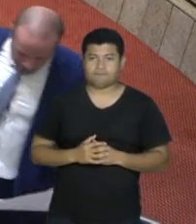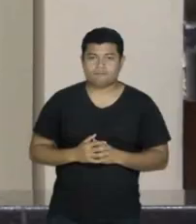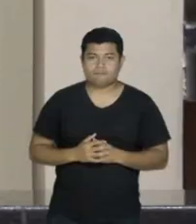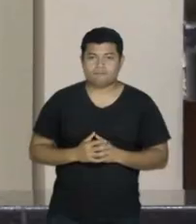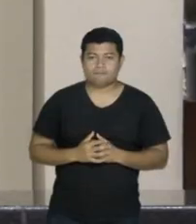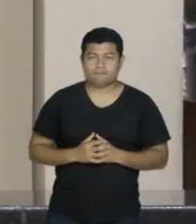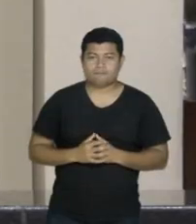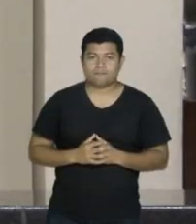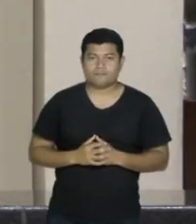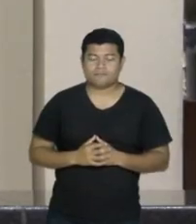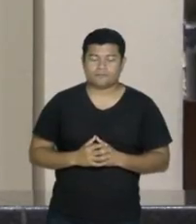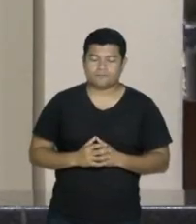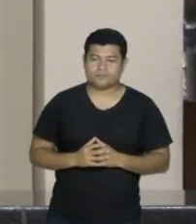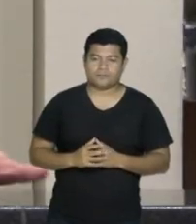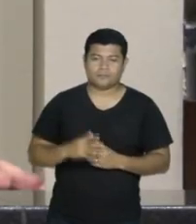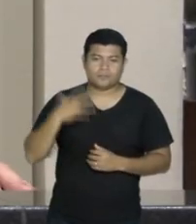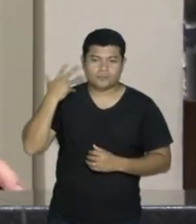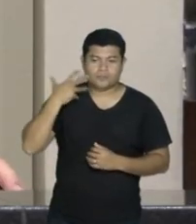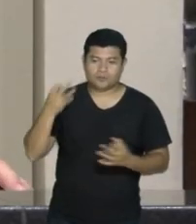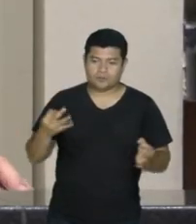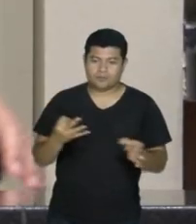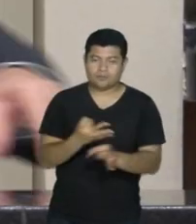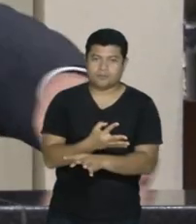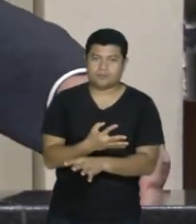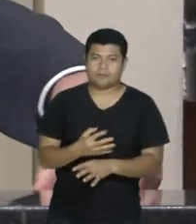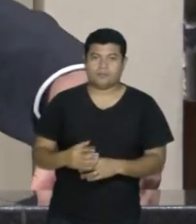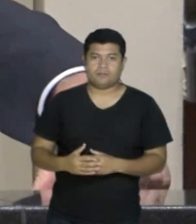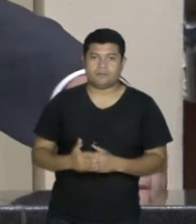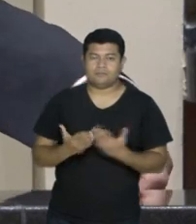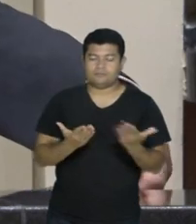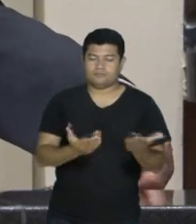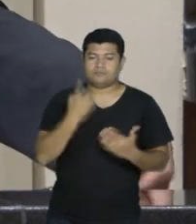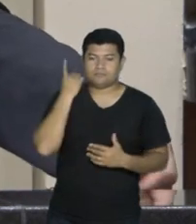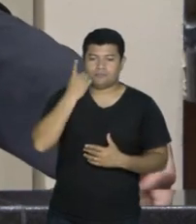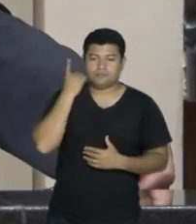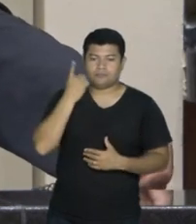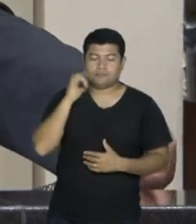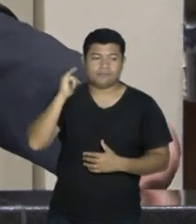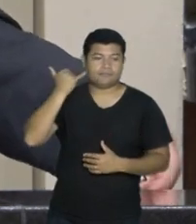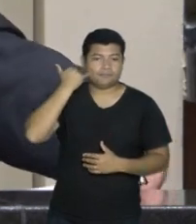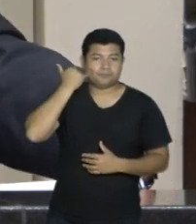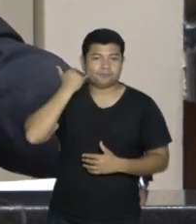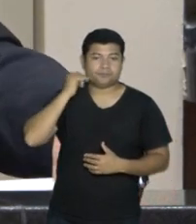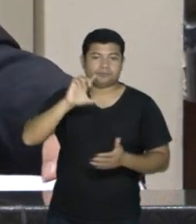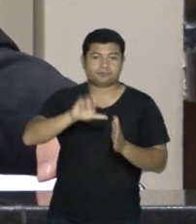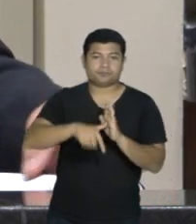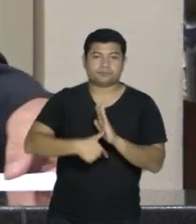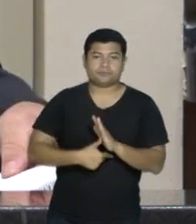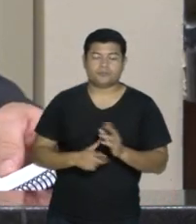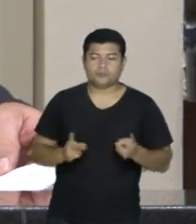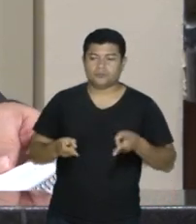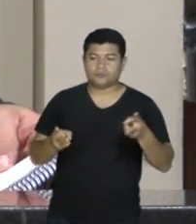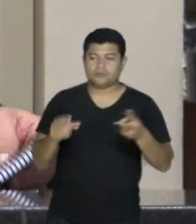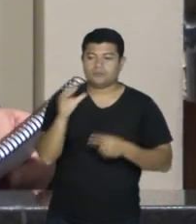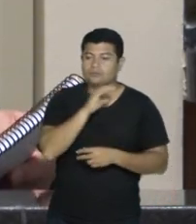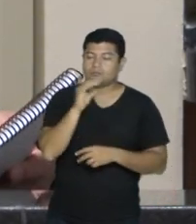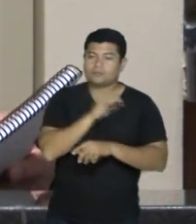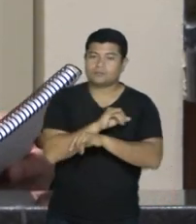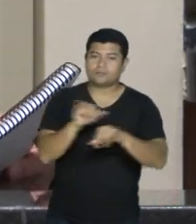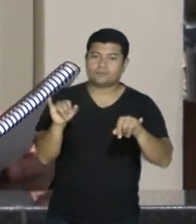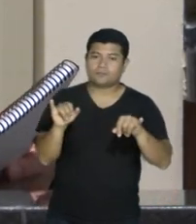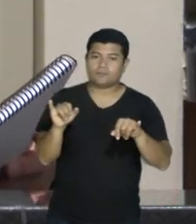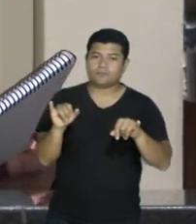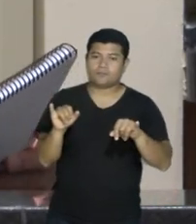feita a manifestação Deputado José Lopes na sequência ainda em Breves de